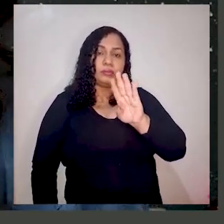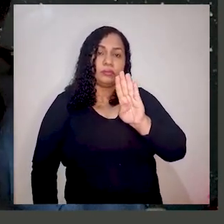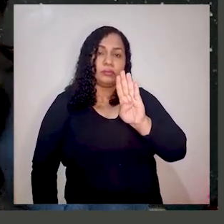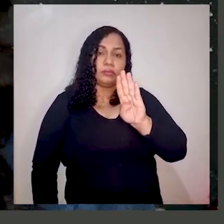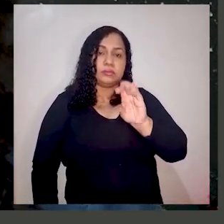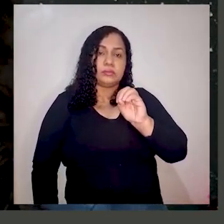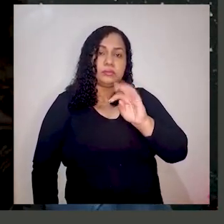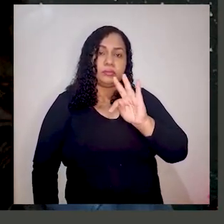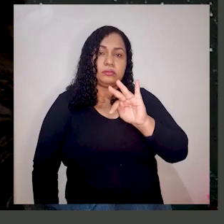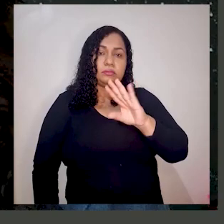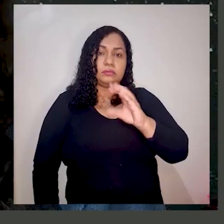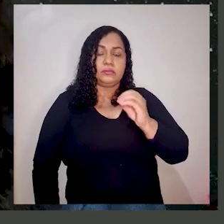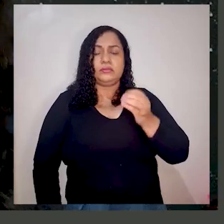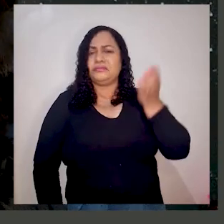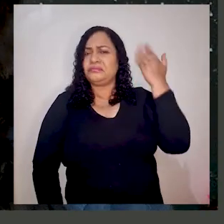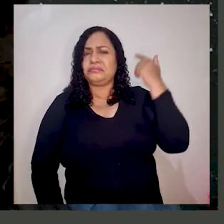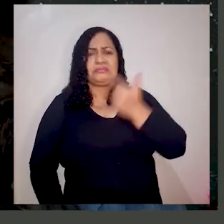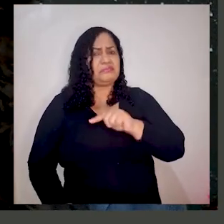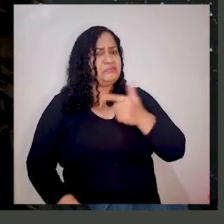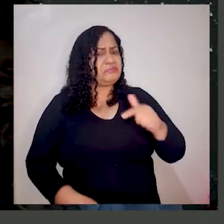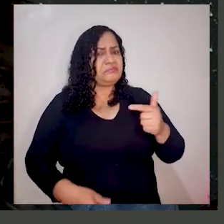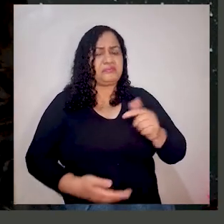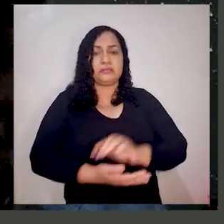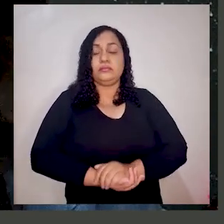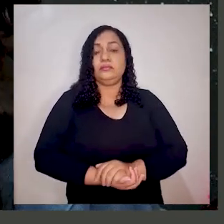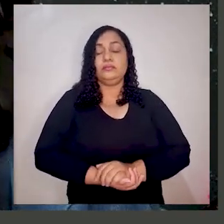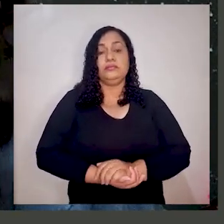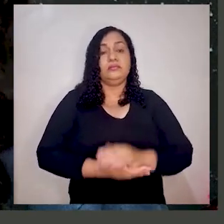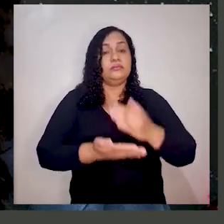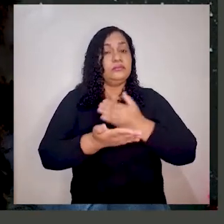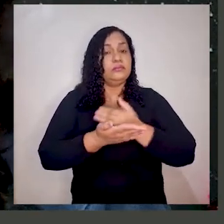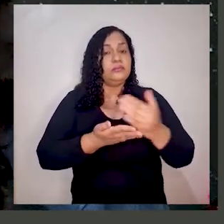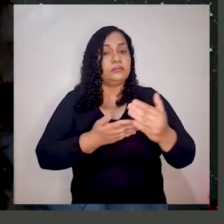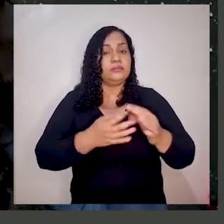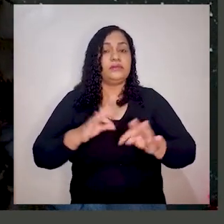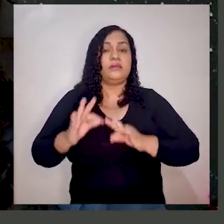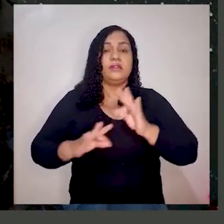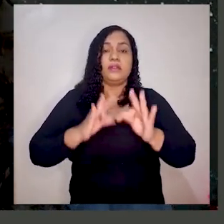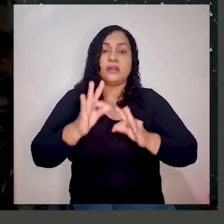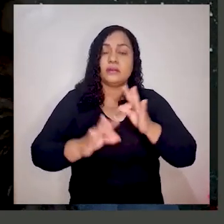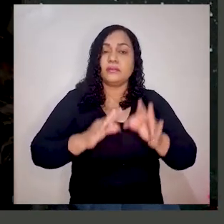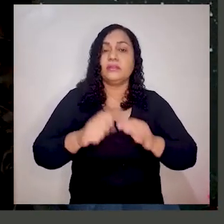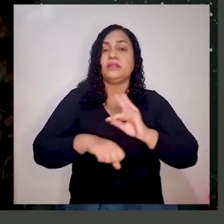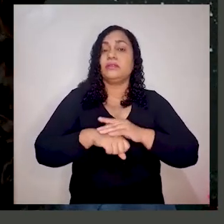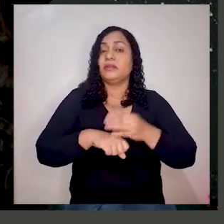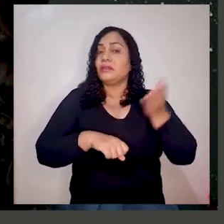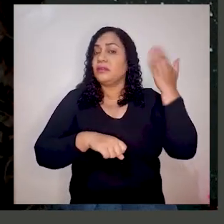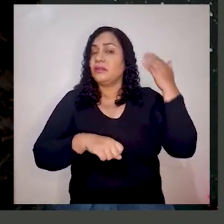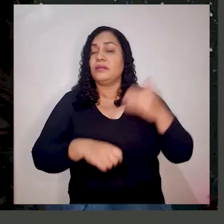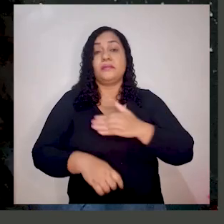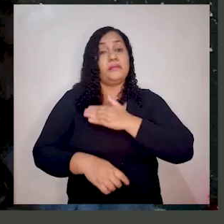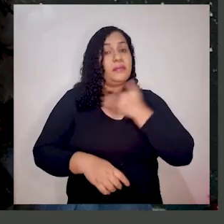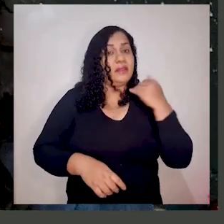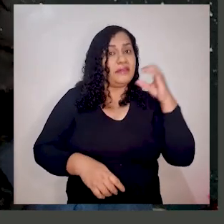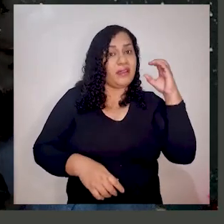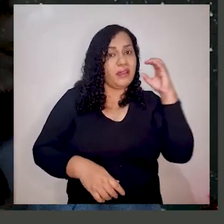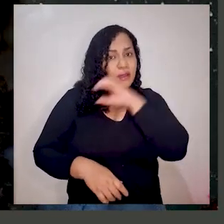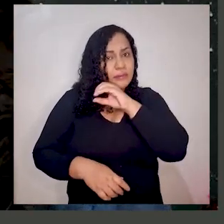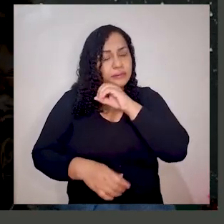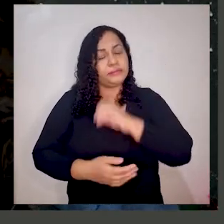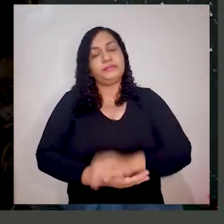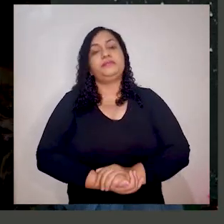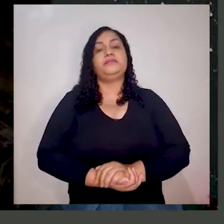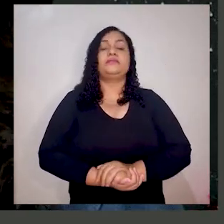até então não existiam. E esses antibióticos, eles começaram a tratar certas doenças que antigamente, né, matavam ali em